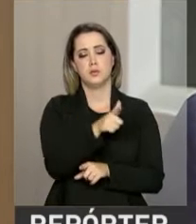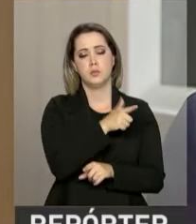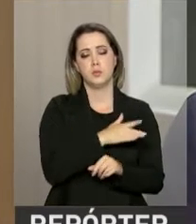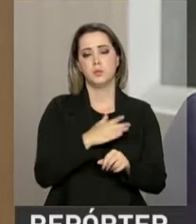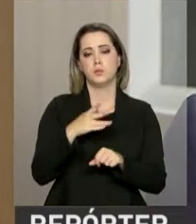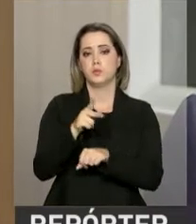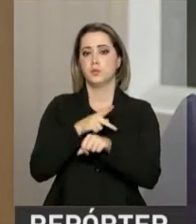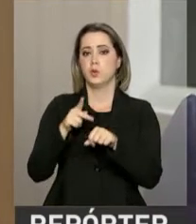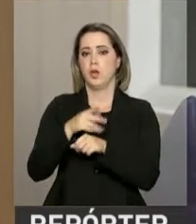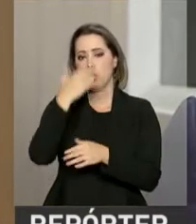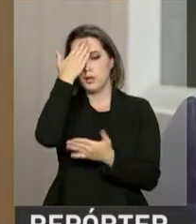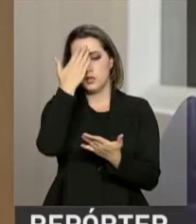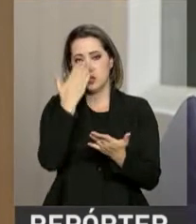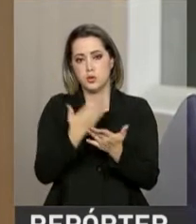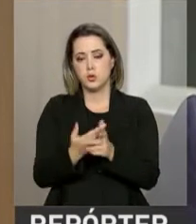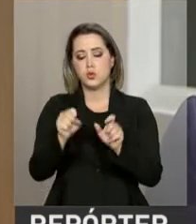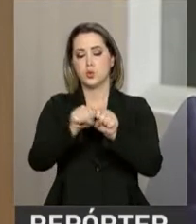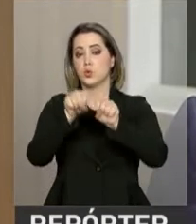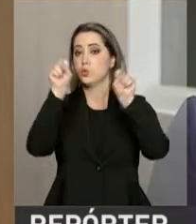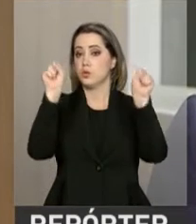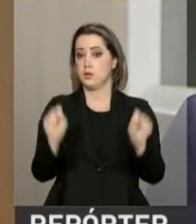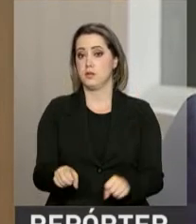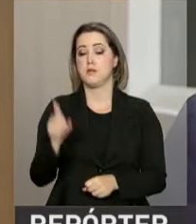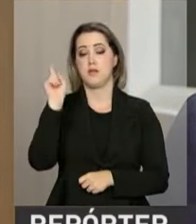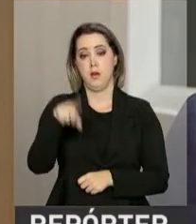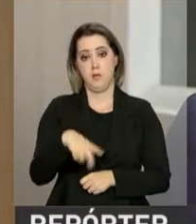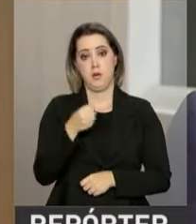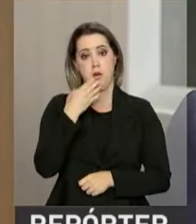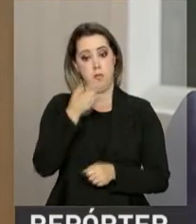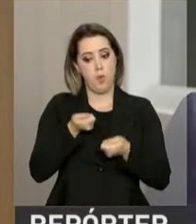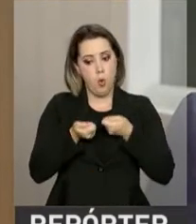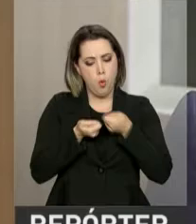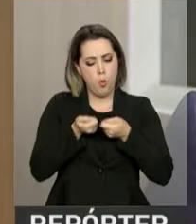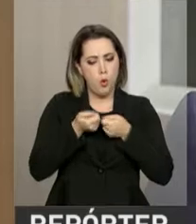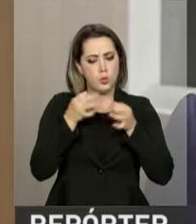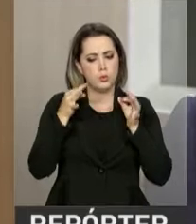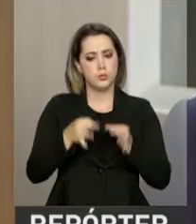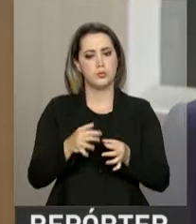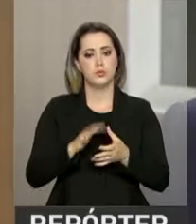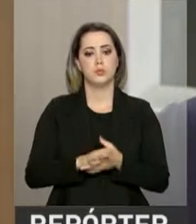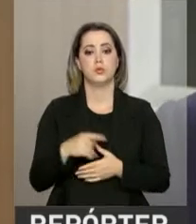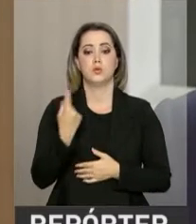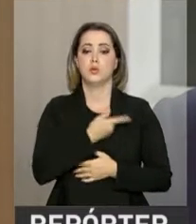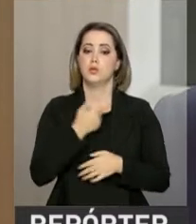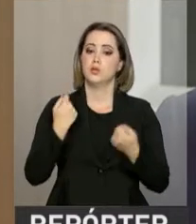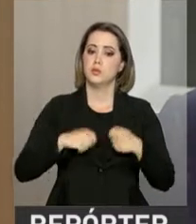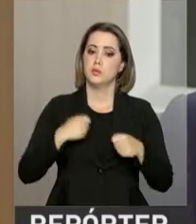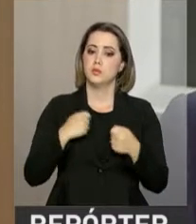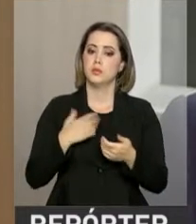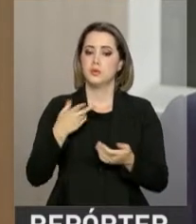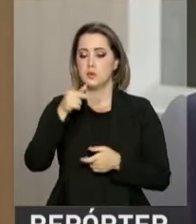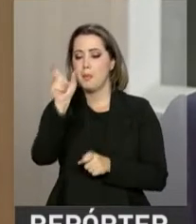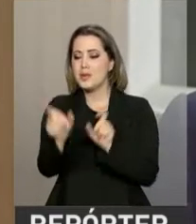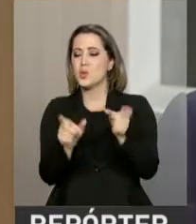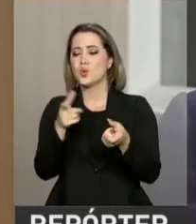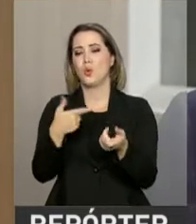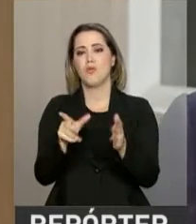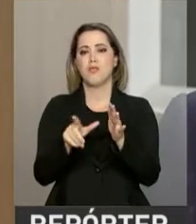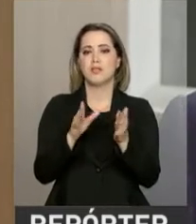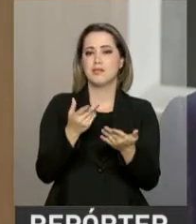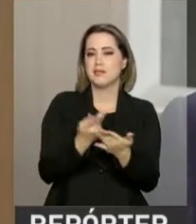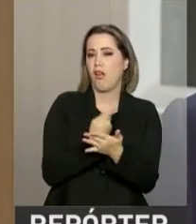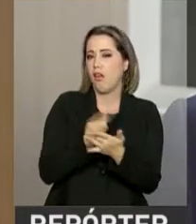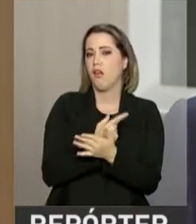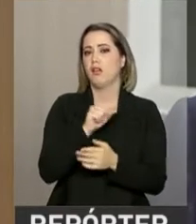que confiem no sistema. O sistema é muito bom, é um sistema forte, rígido e robusto. O que nós temos foi desvio de pessoas e isso está sendo